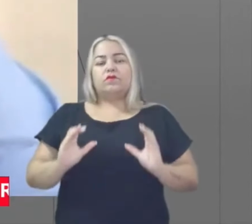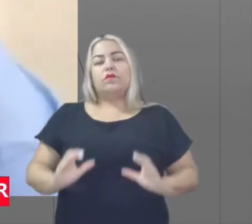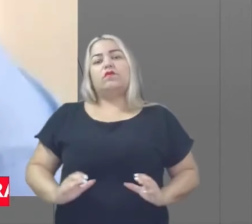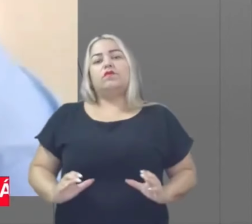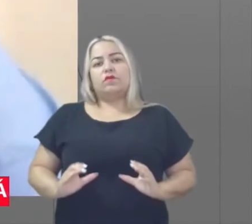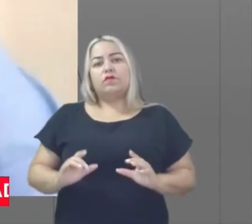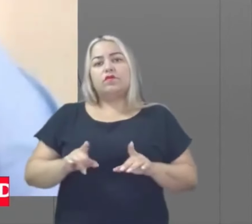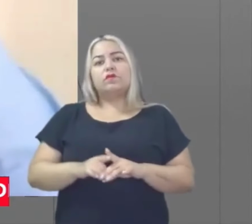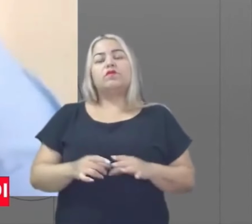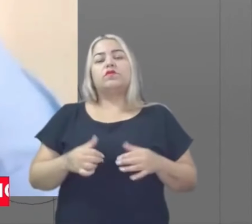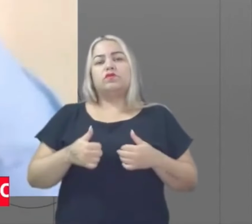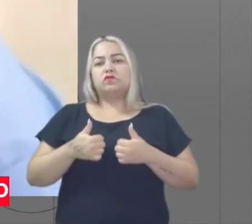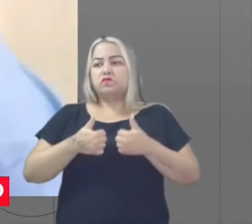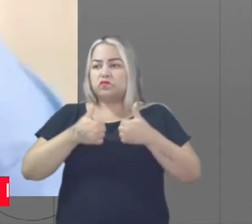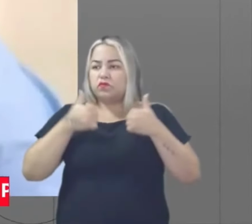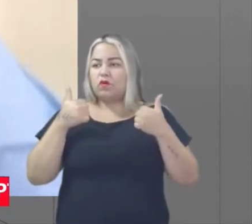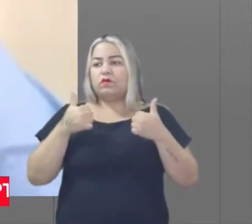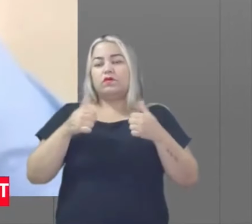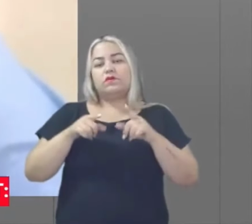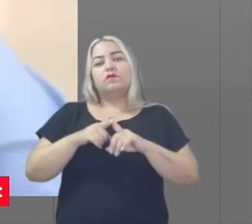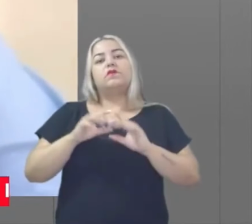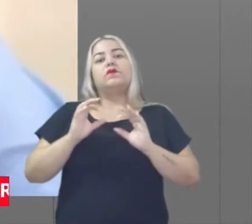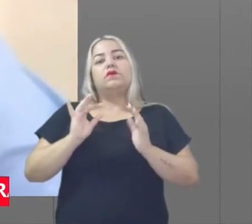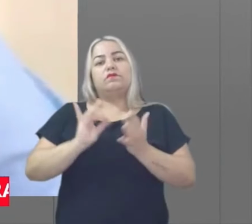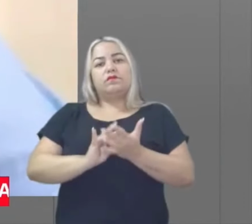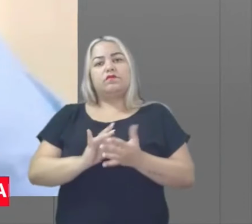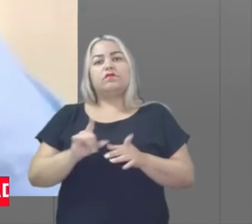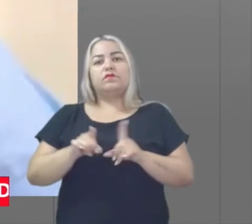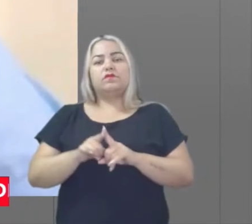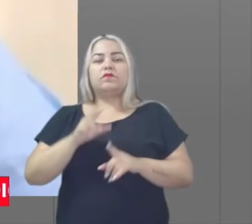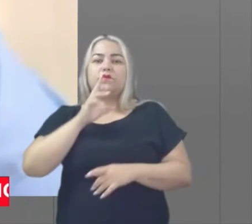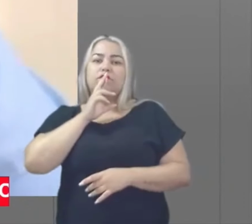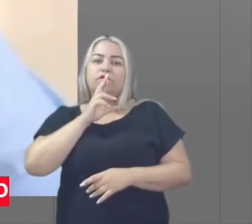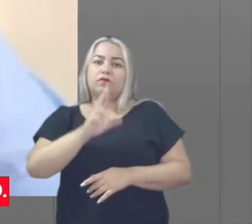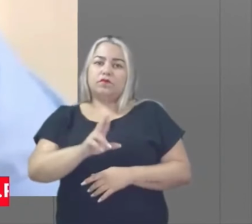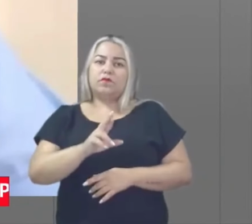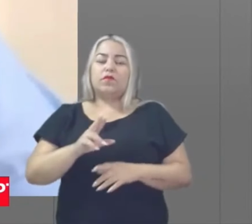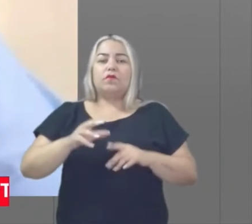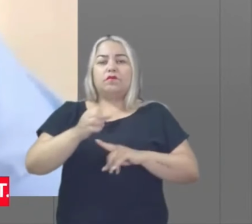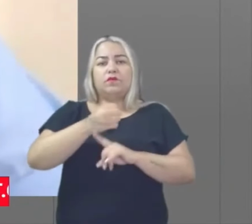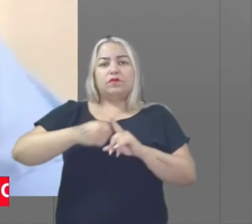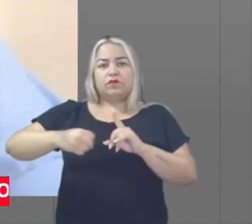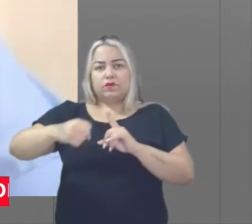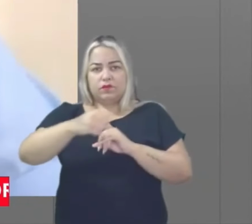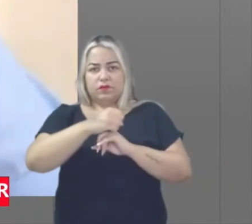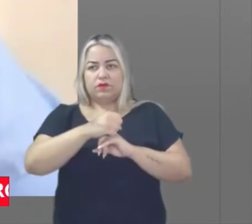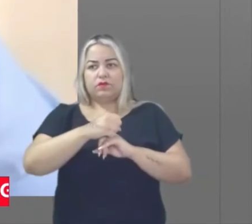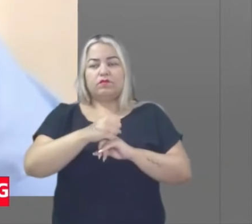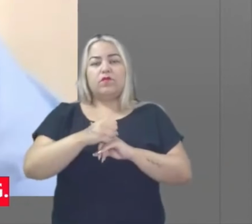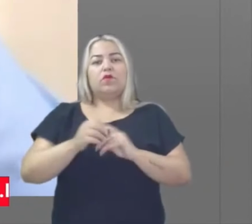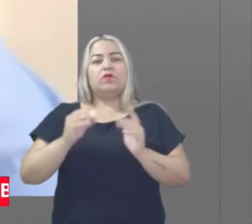postura bastante positiva e que, com certeza, consegue dar uma resposta para a sociedade no que diz respeito à busca